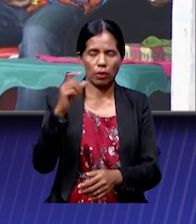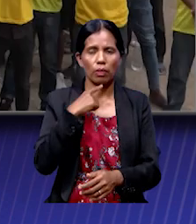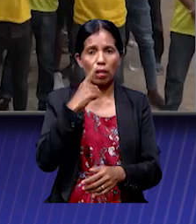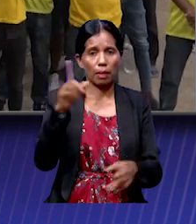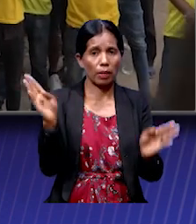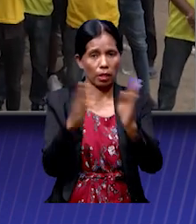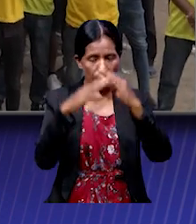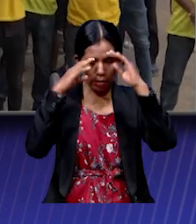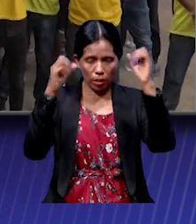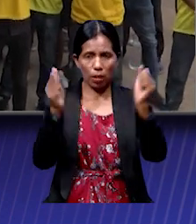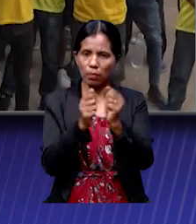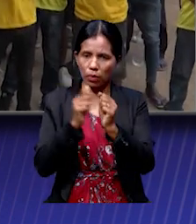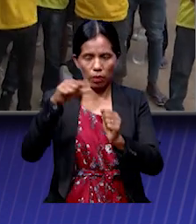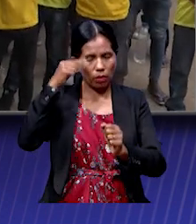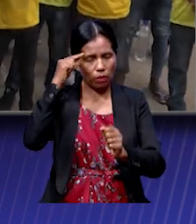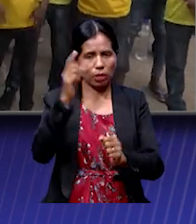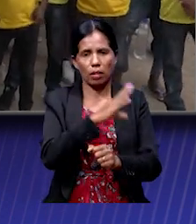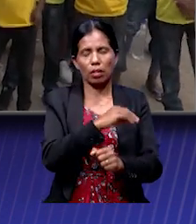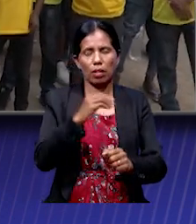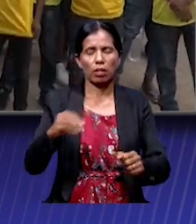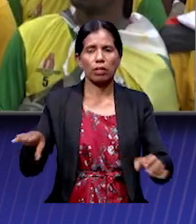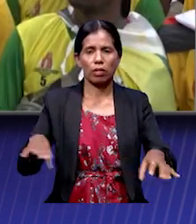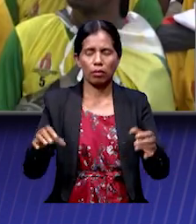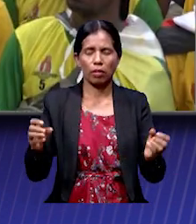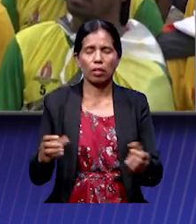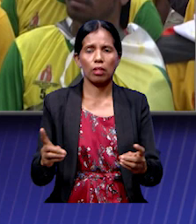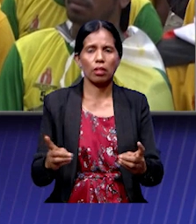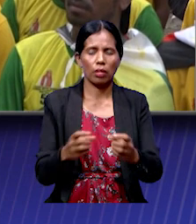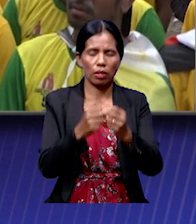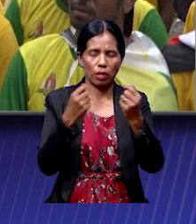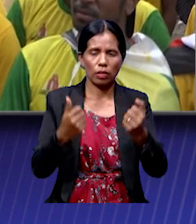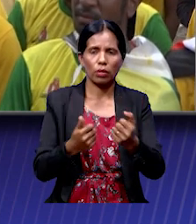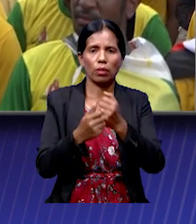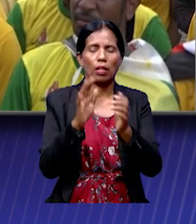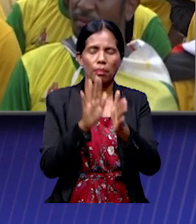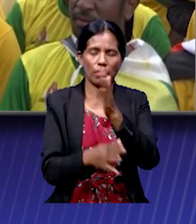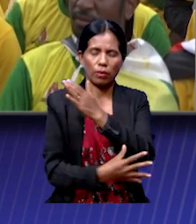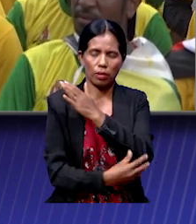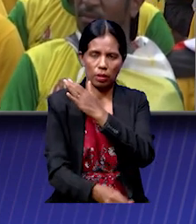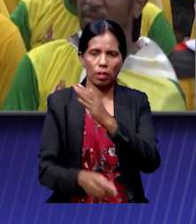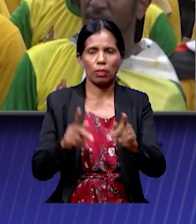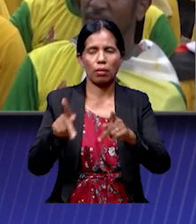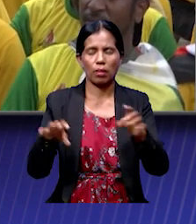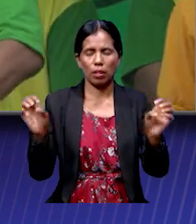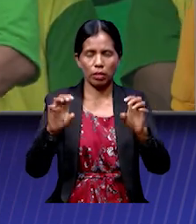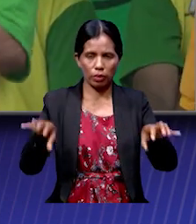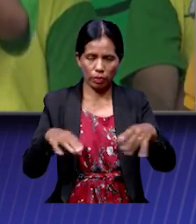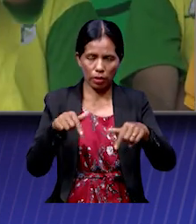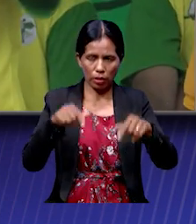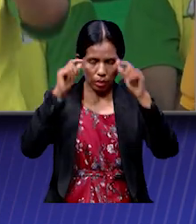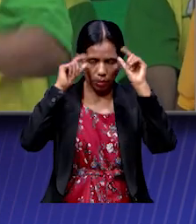nune, hamuto com o governo, luta menos que no desemprego e a Timor-Leste. Mas preocupação, ho Nian, e a partir do PDRT,